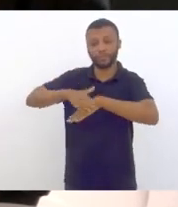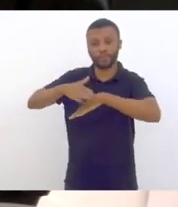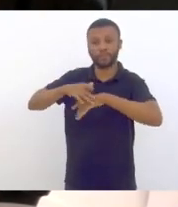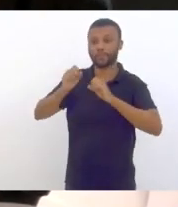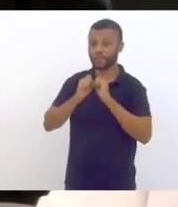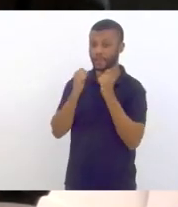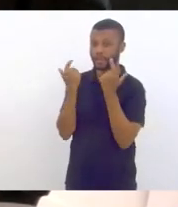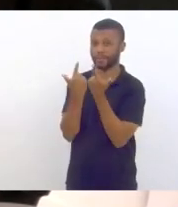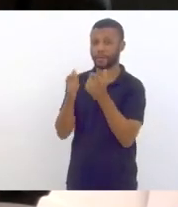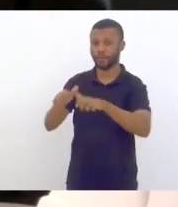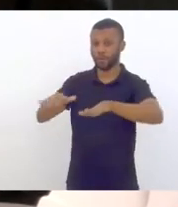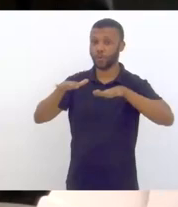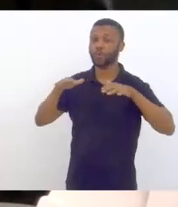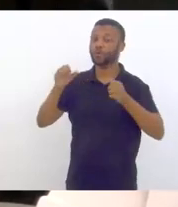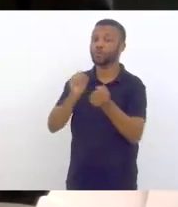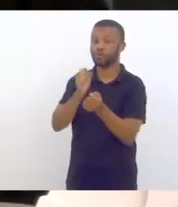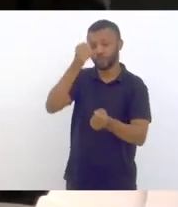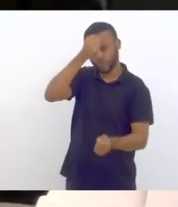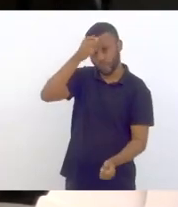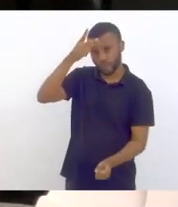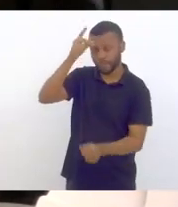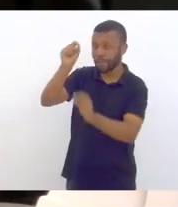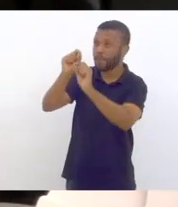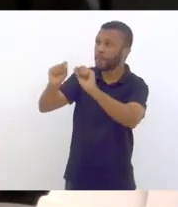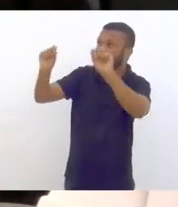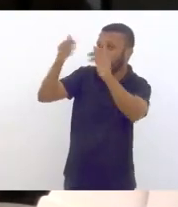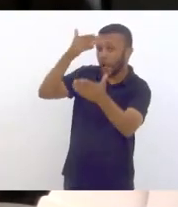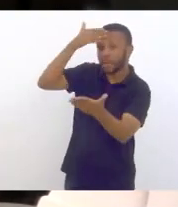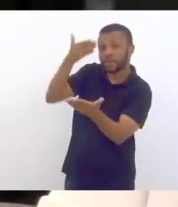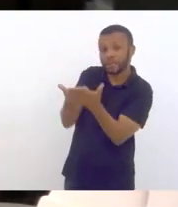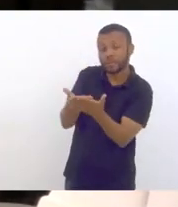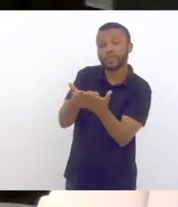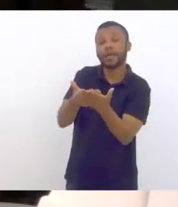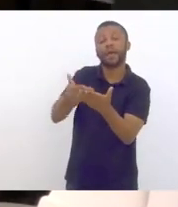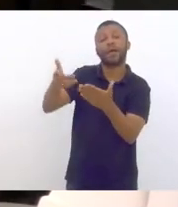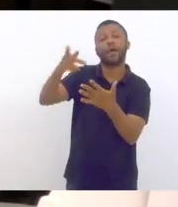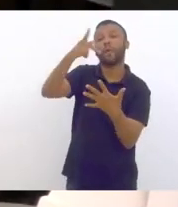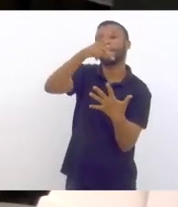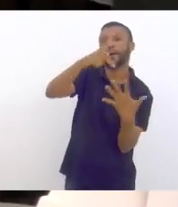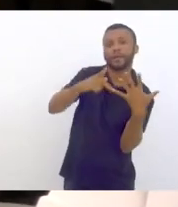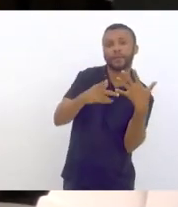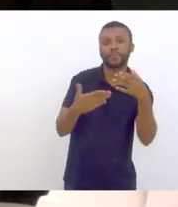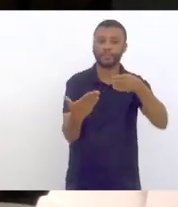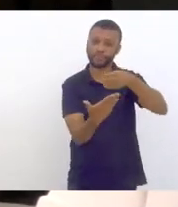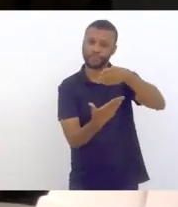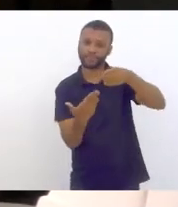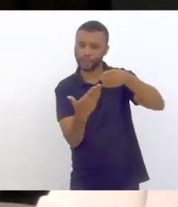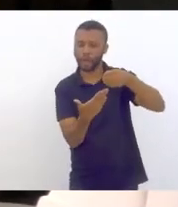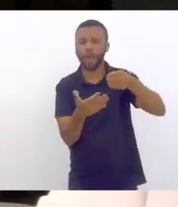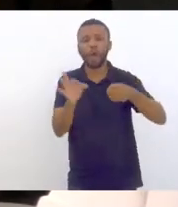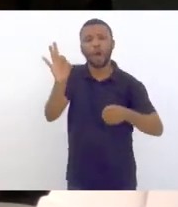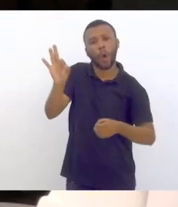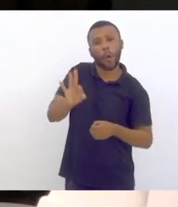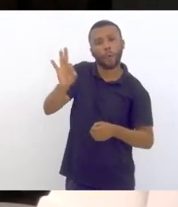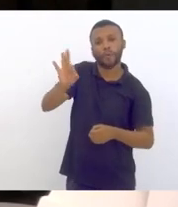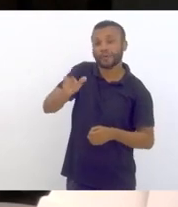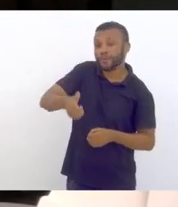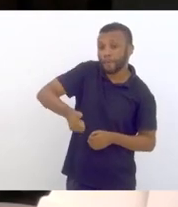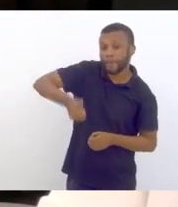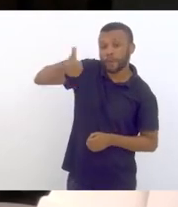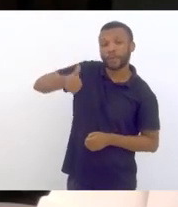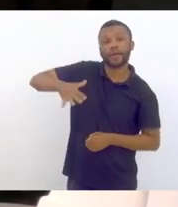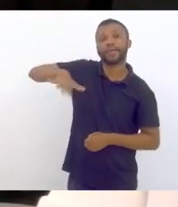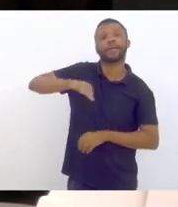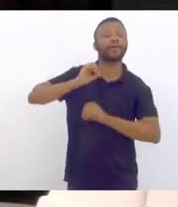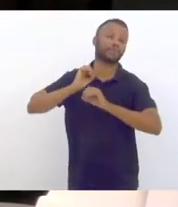a assembleia e os municípios acham que a definição dos critérios dos parâmetros que vão balizar o índice de melhoria da educação tem que ser disciplinados